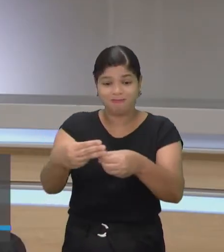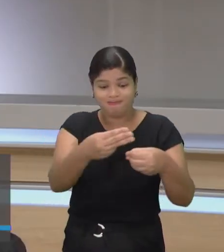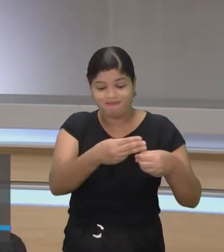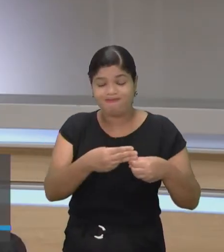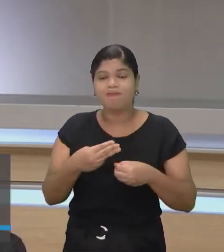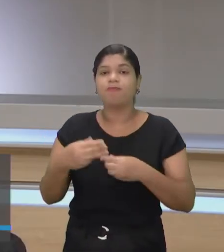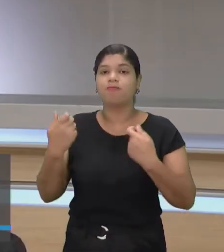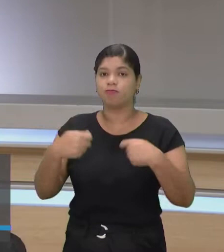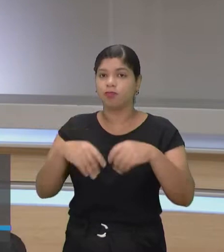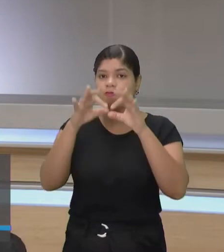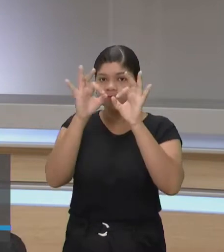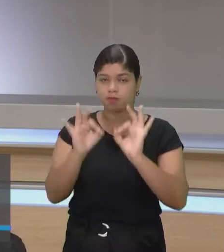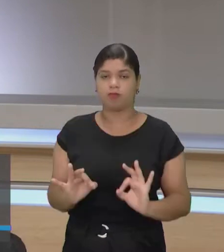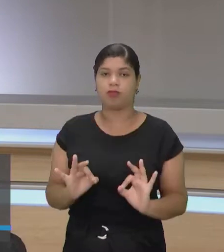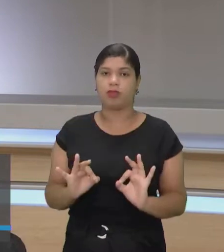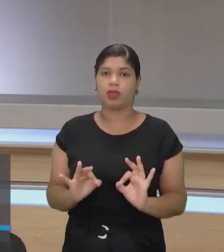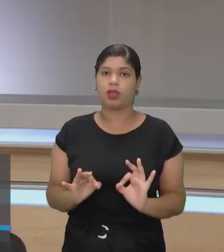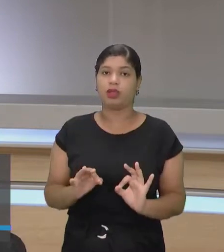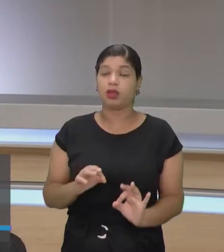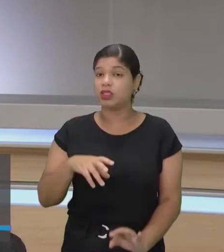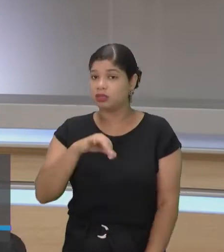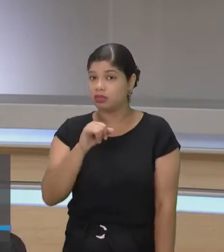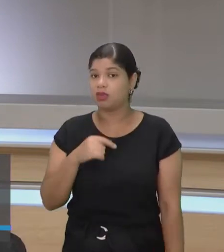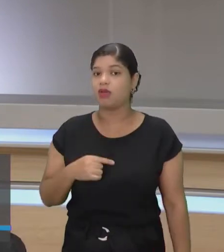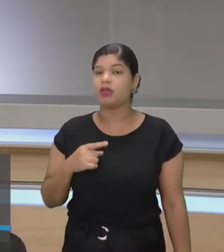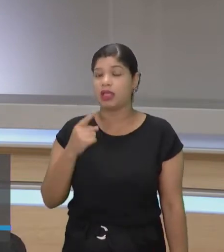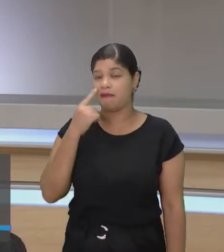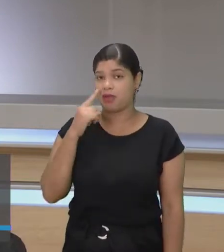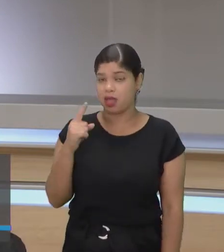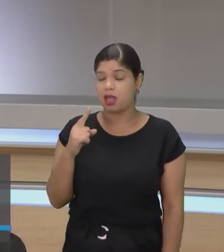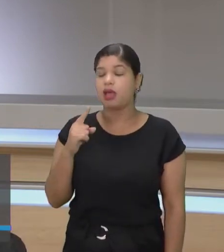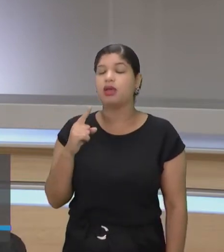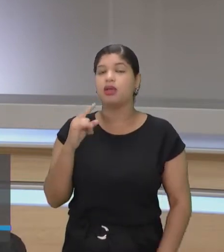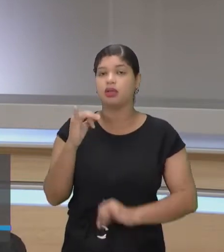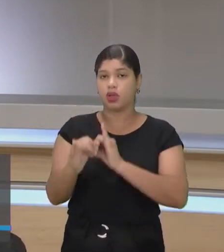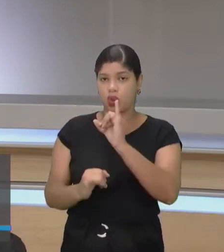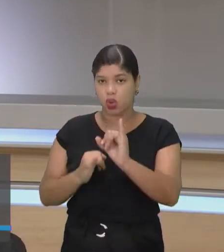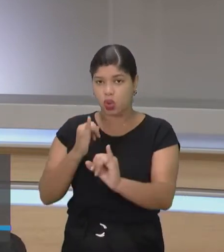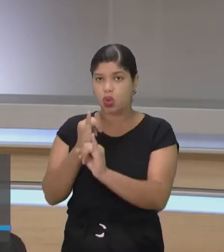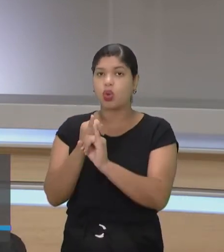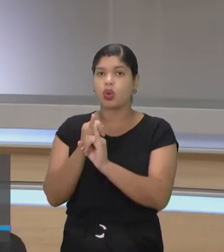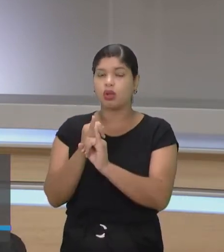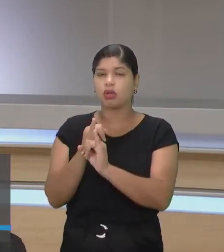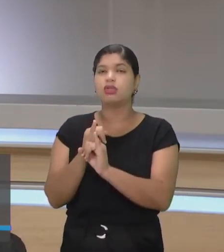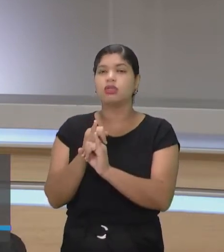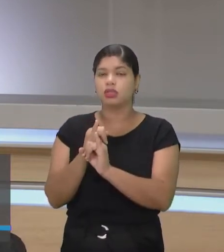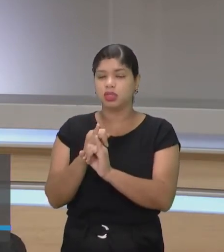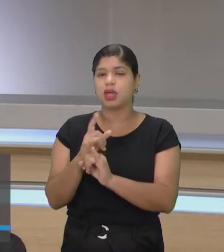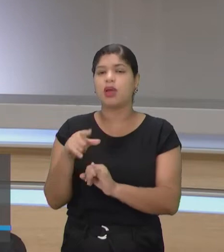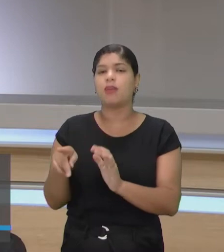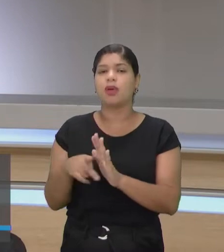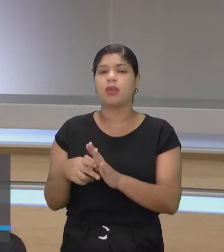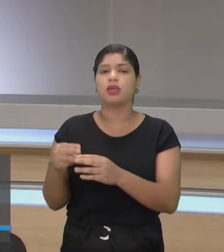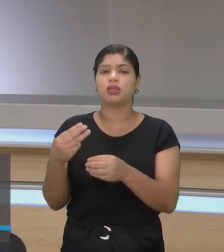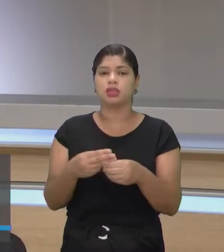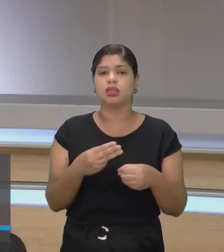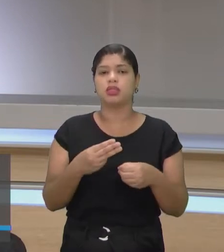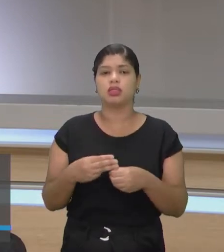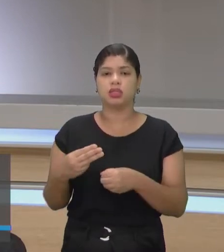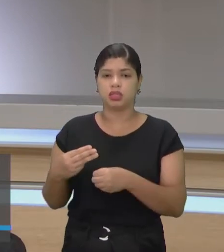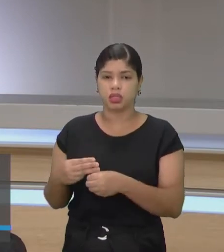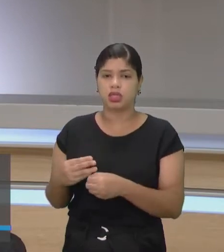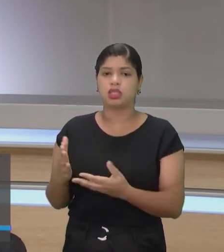aí taxando. Então, se você jogar lá na internet, você vai ver que a maioria das primeiras publicações são das cidades que vão